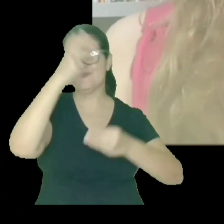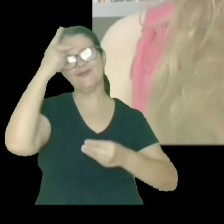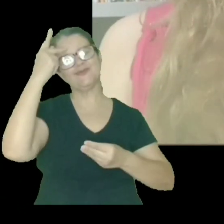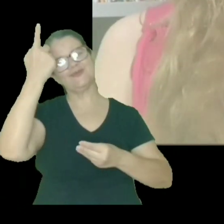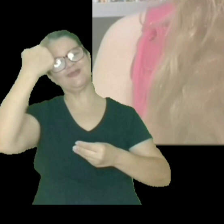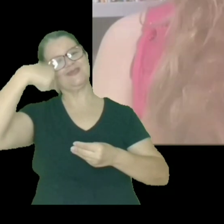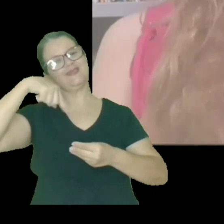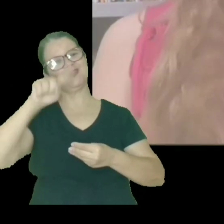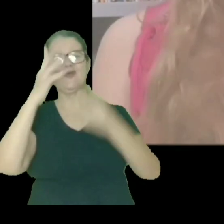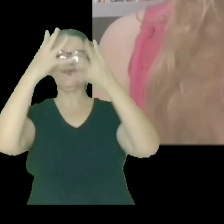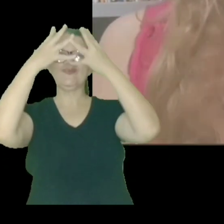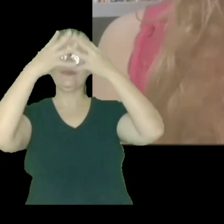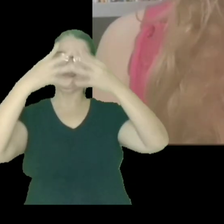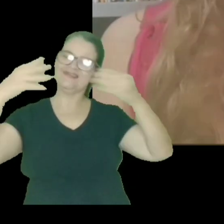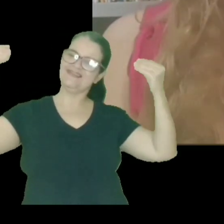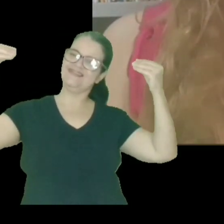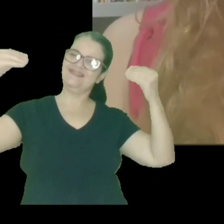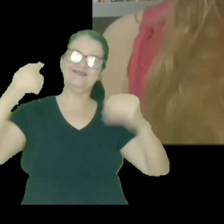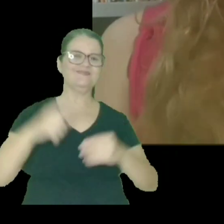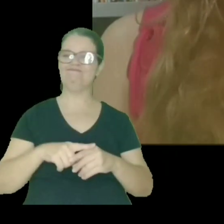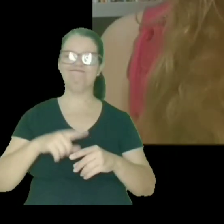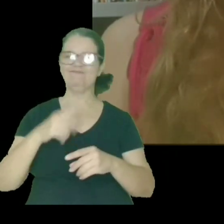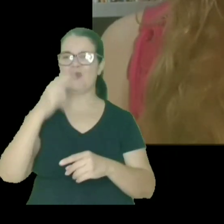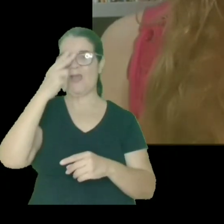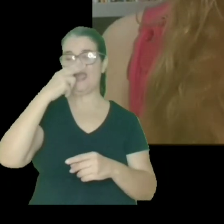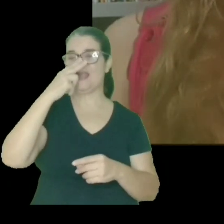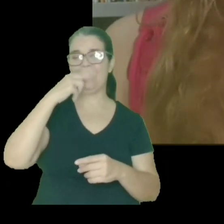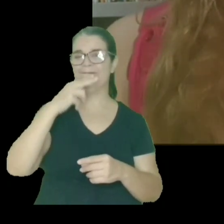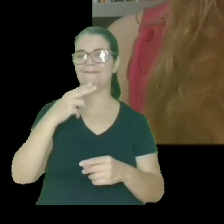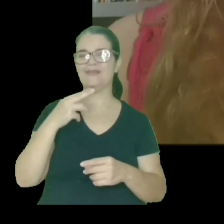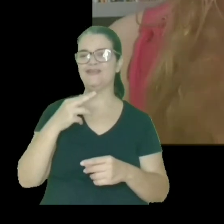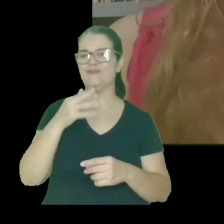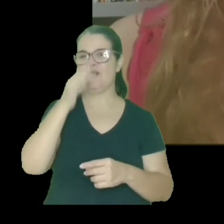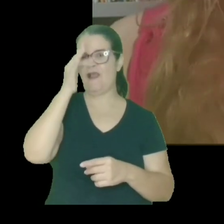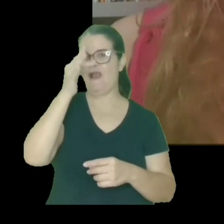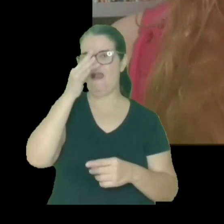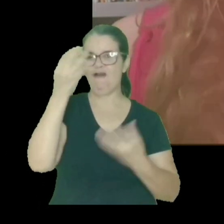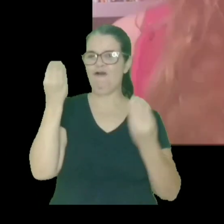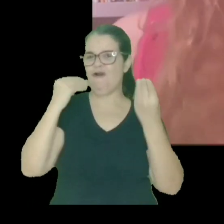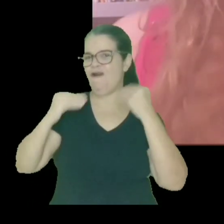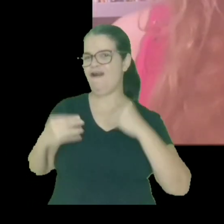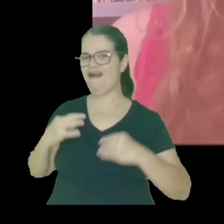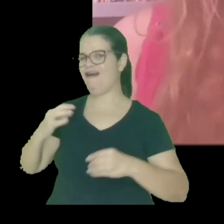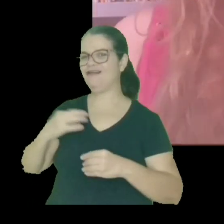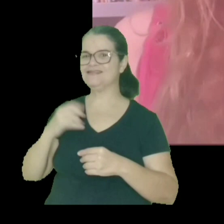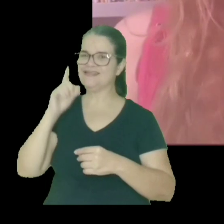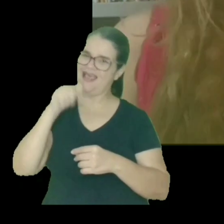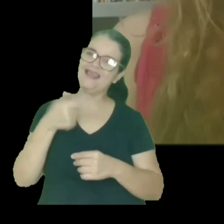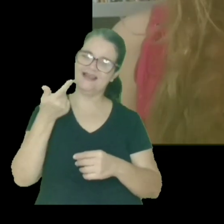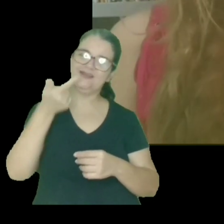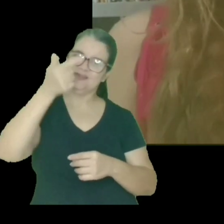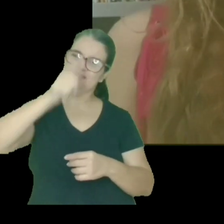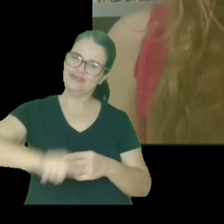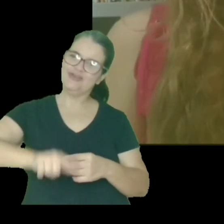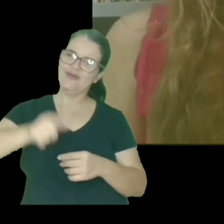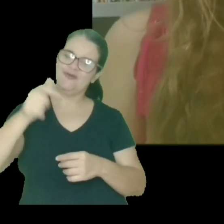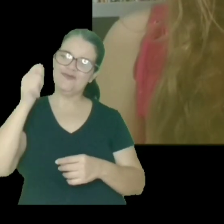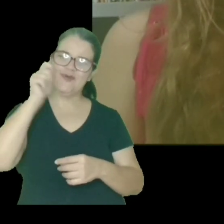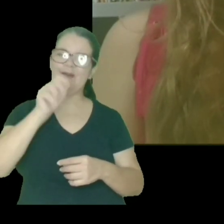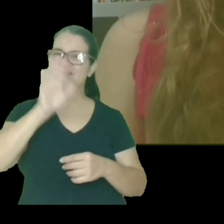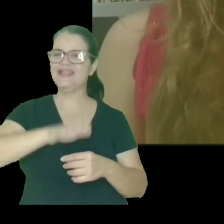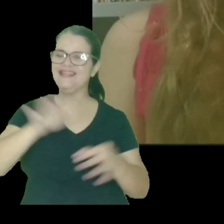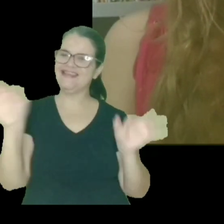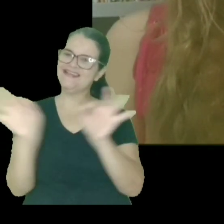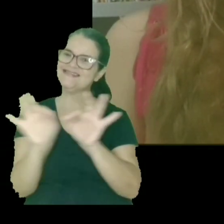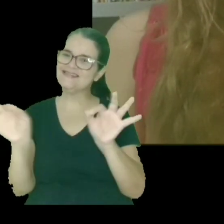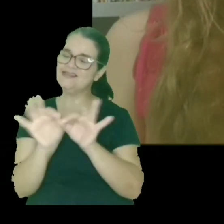desencantada. Não era mais uma rosa. Era de novo uma simples menina. Desci